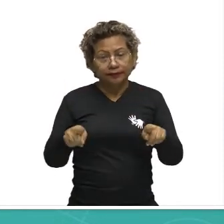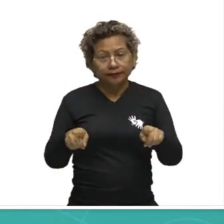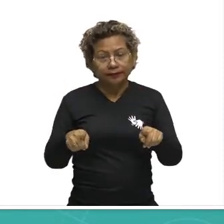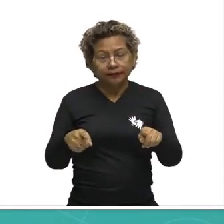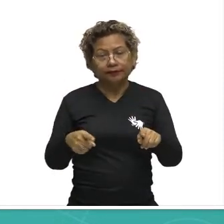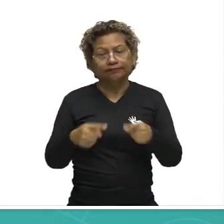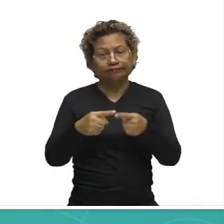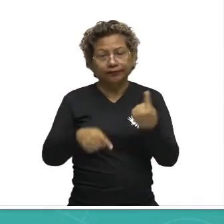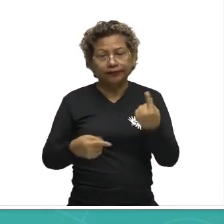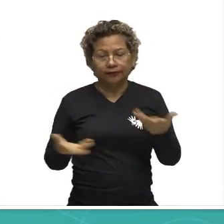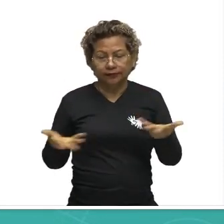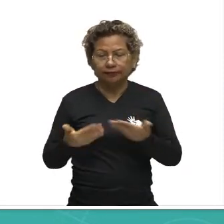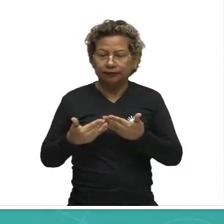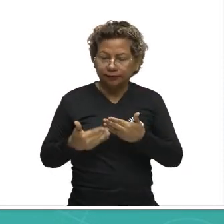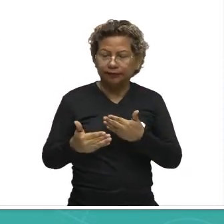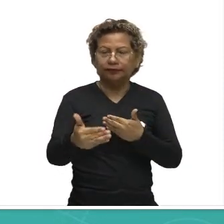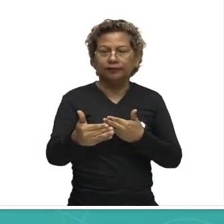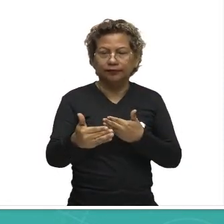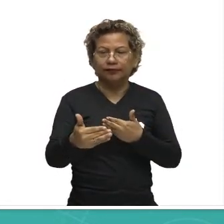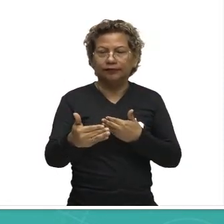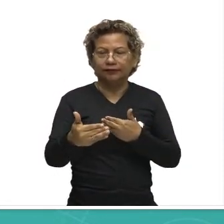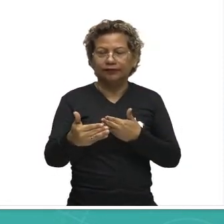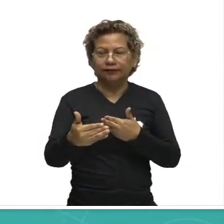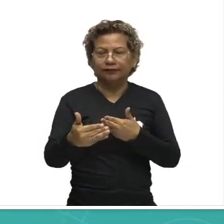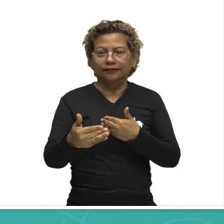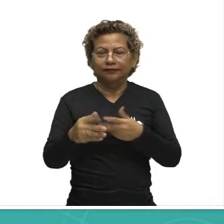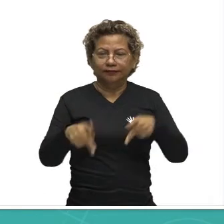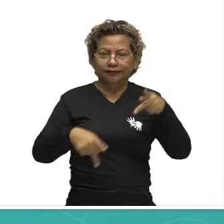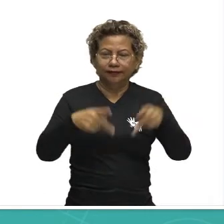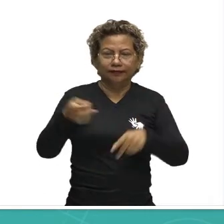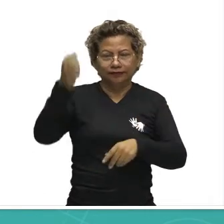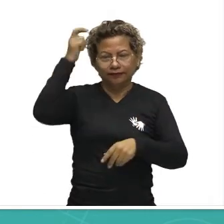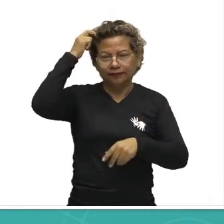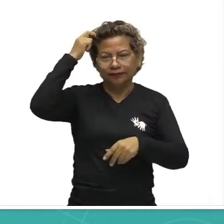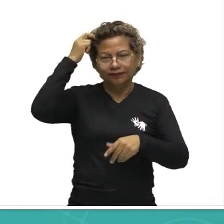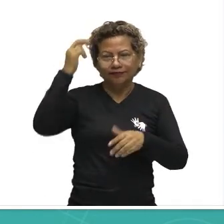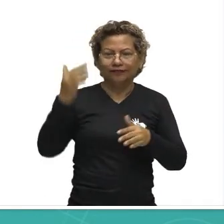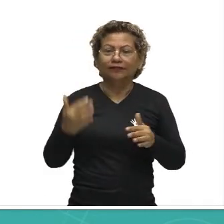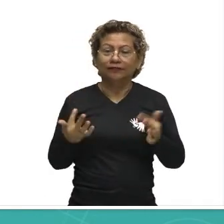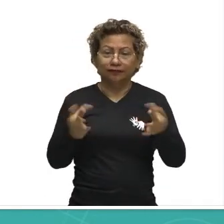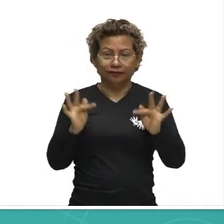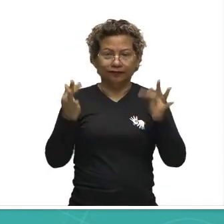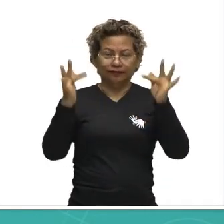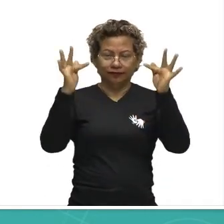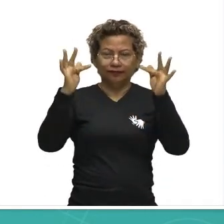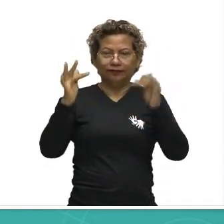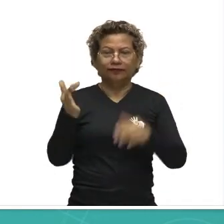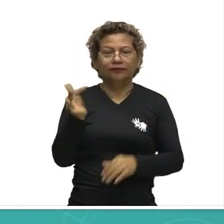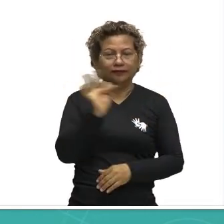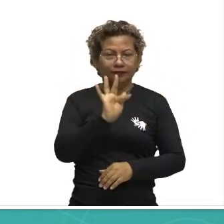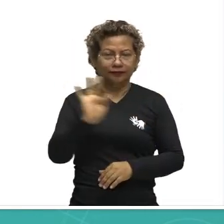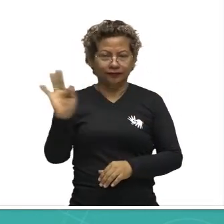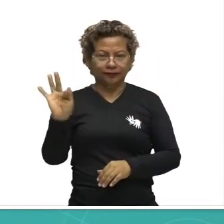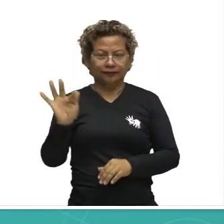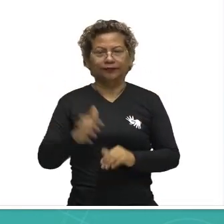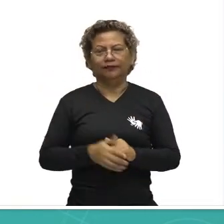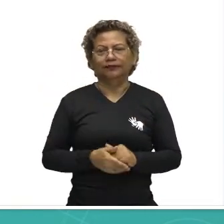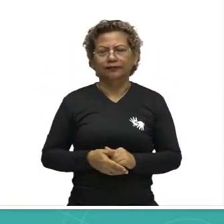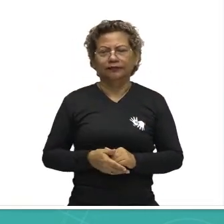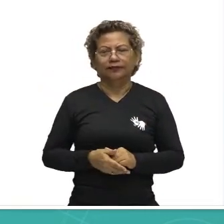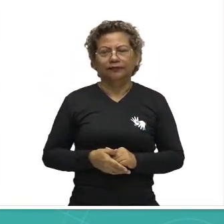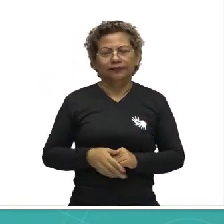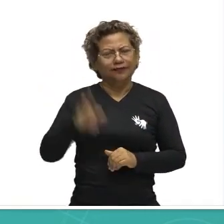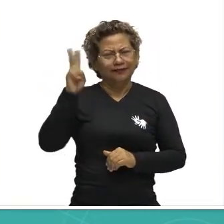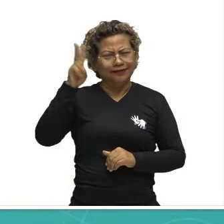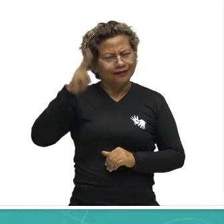faz parte do quê? Da dança folclórica francesa. E traz também como influência a questão da quadrilha, que nós dançamos também aqui